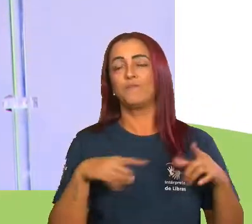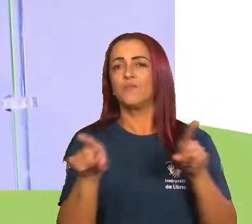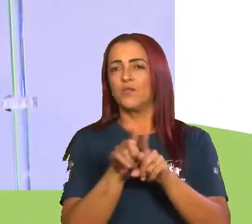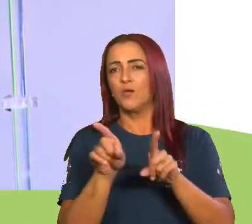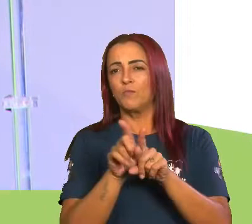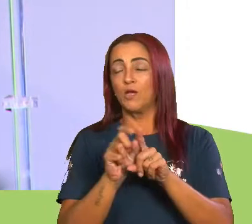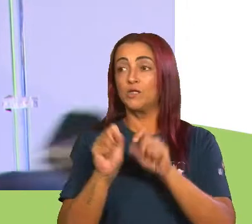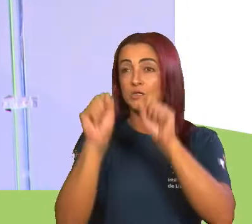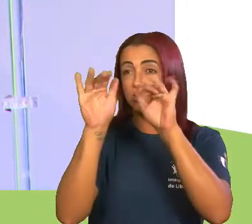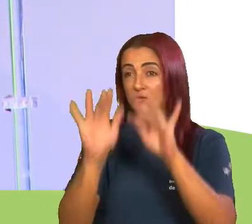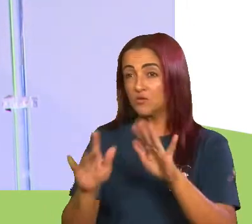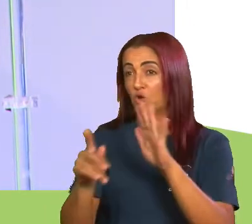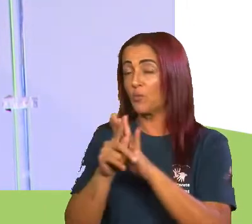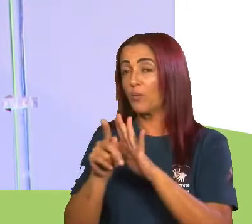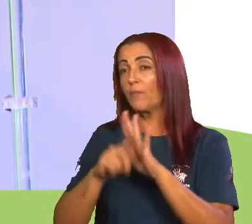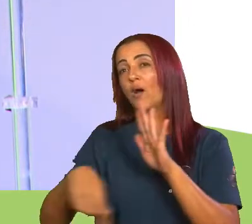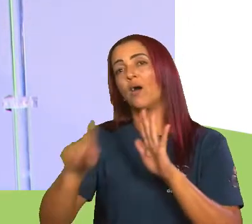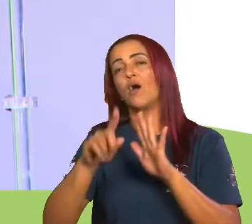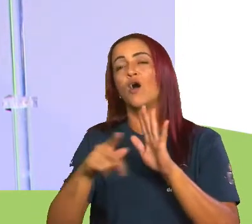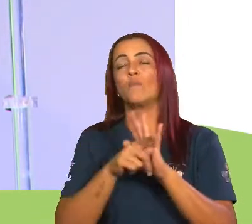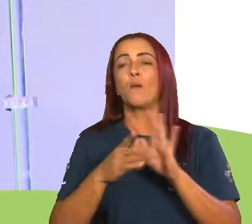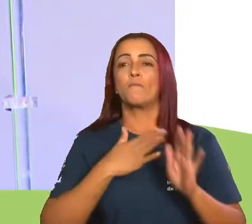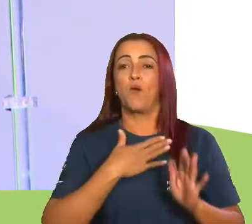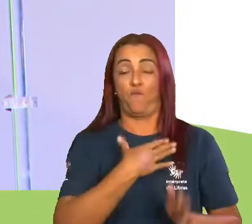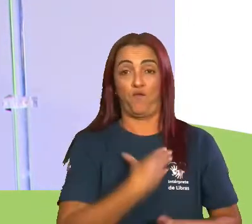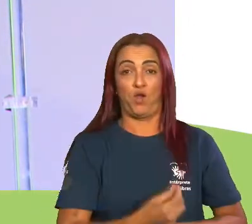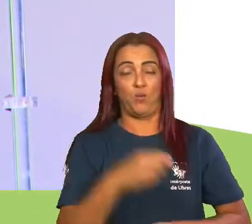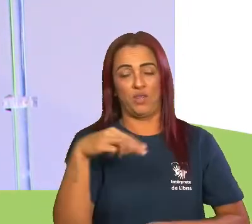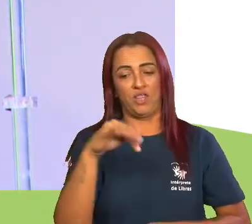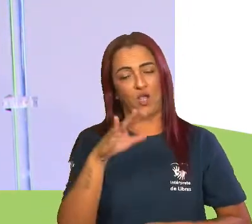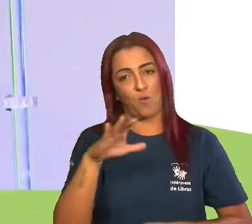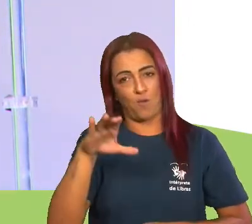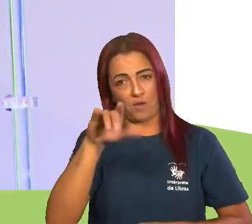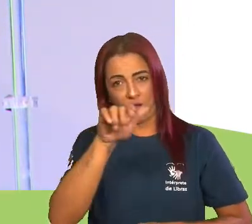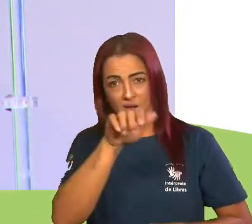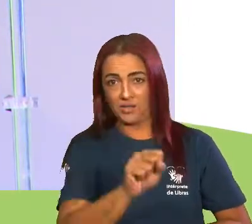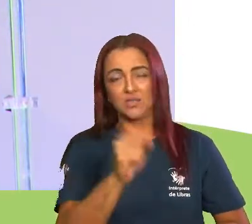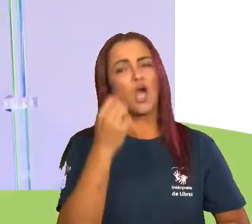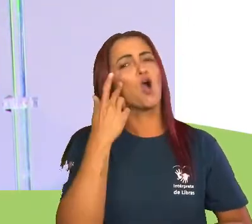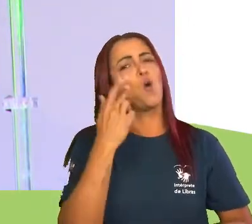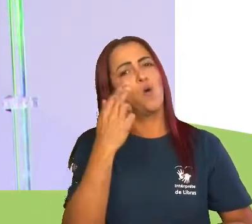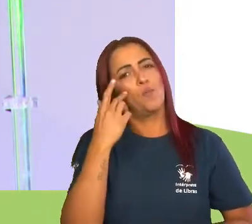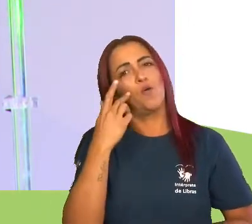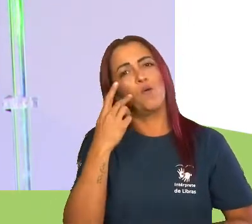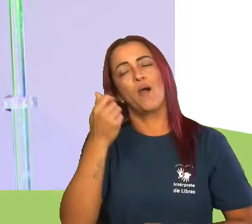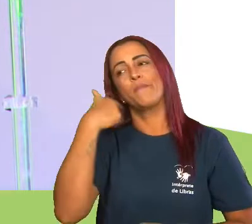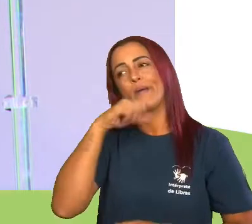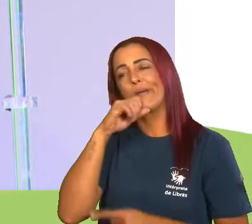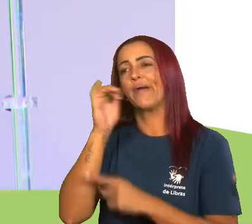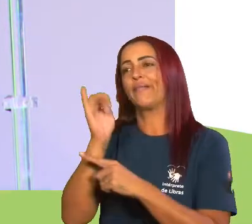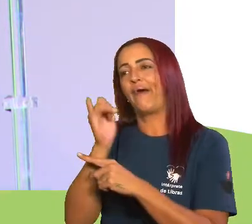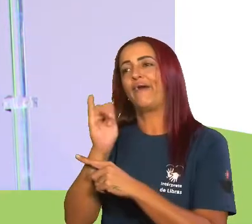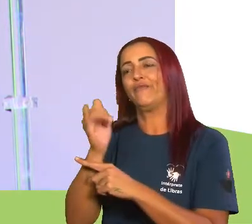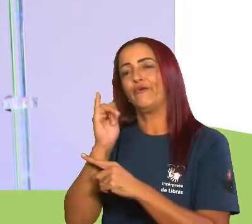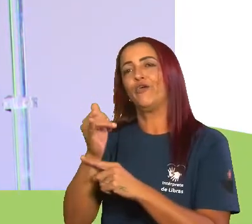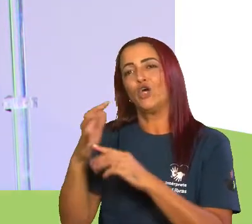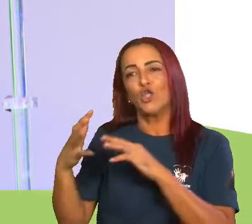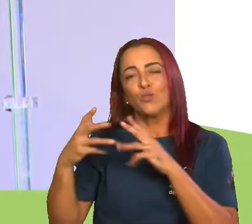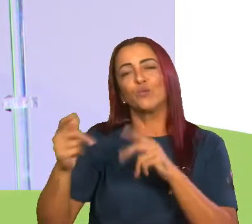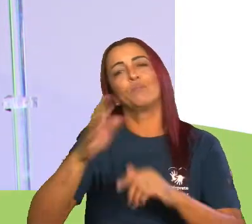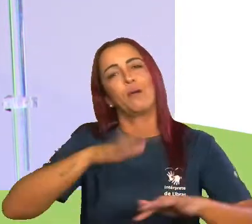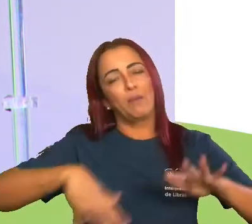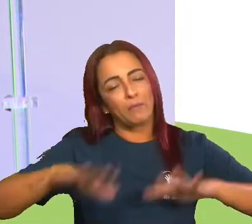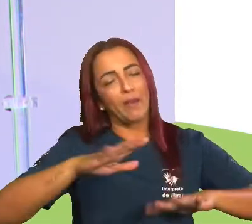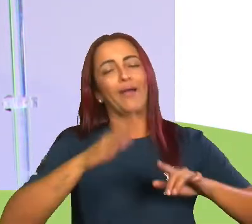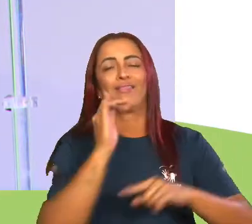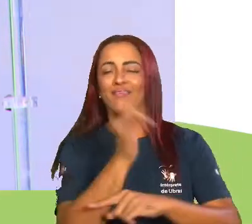do local eu já fiz para o meu filho Nicolas, que é uma coisa muito comum. A mãe narradora, né, que narra todos os jogos,